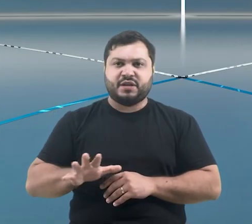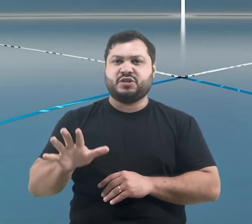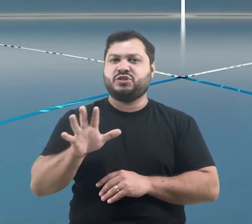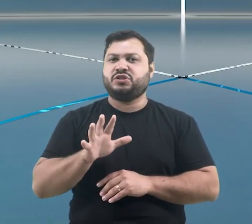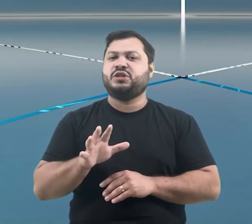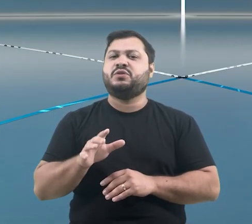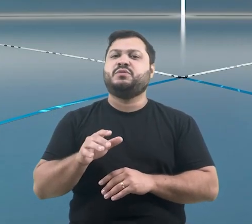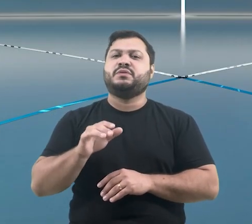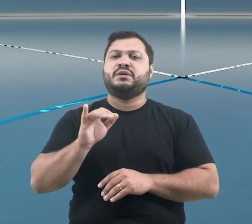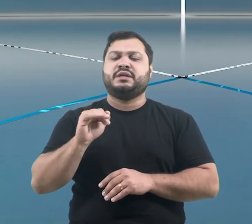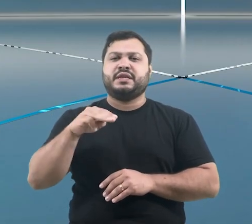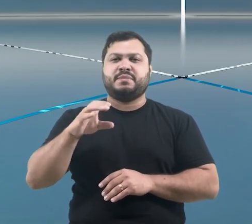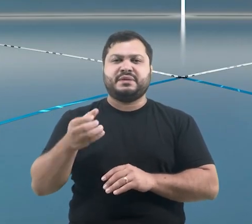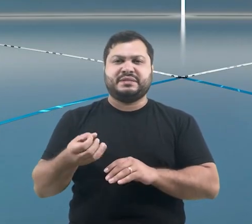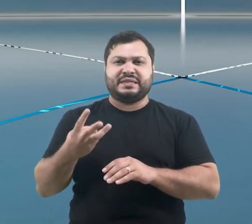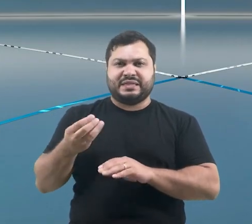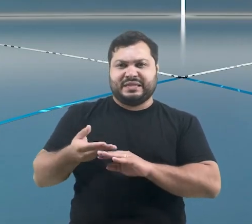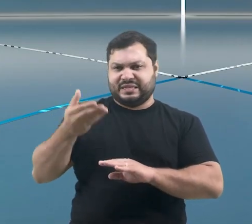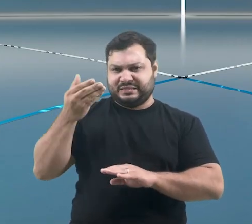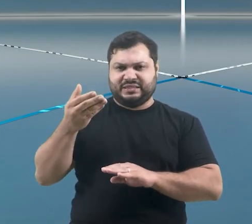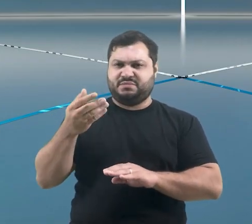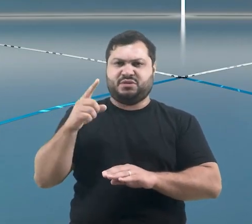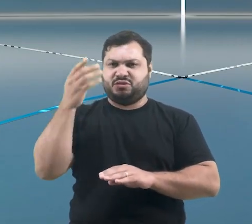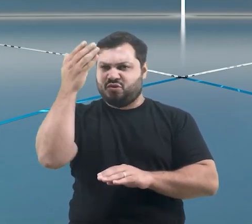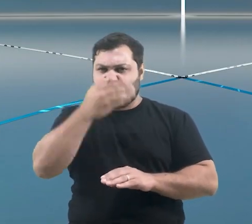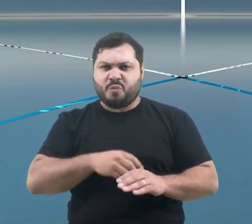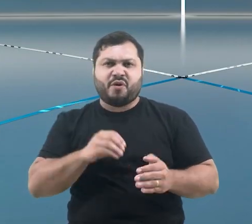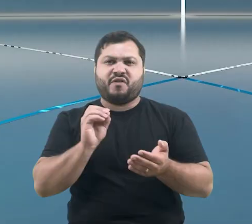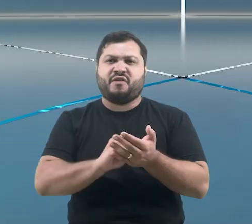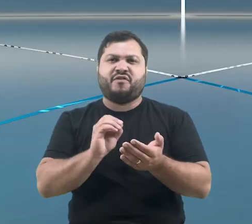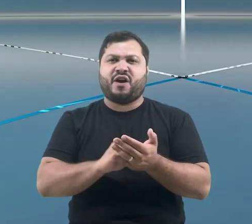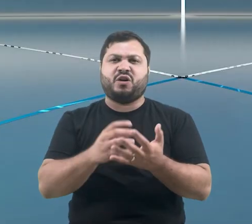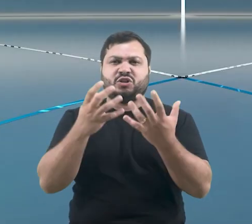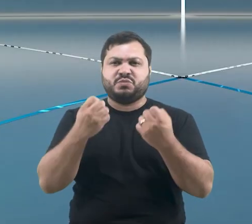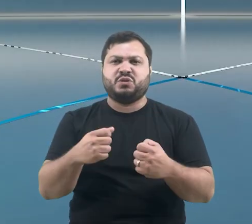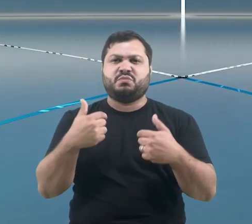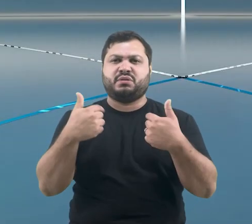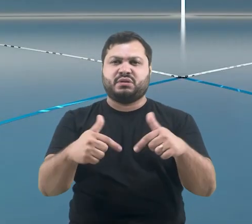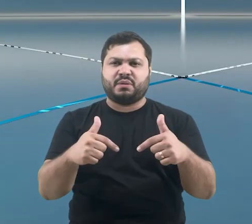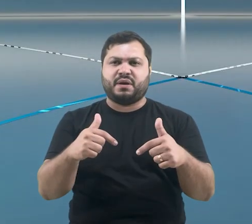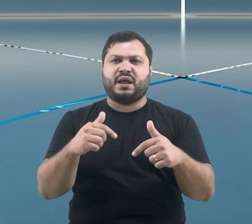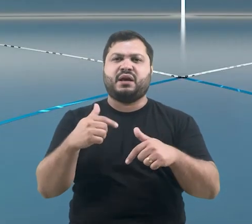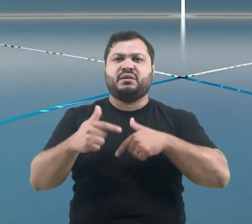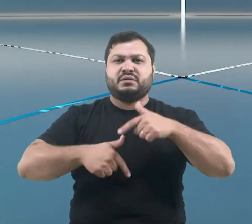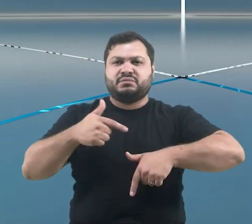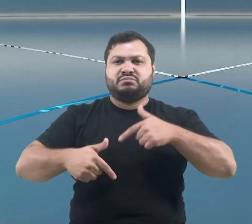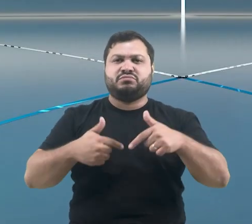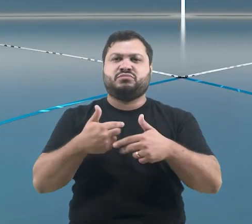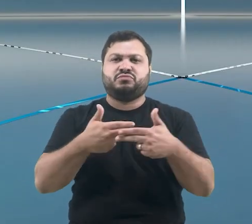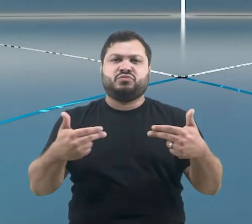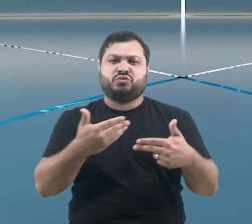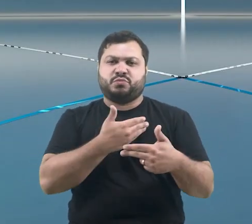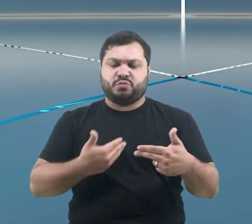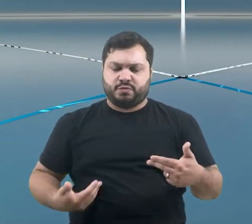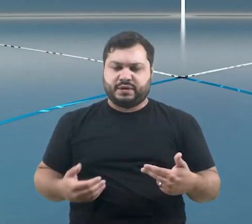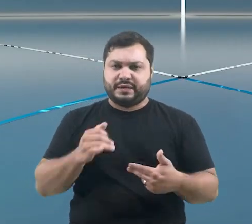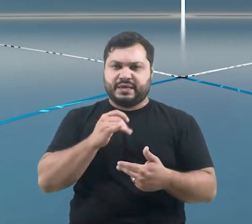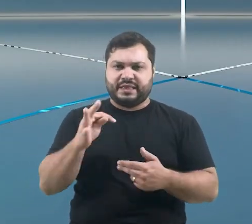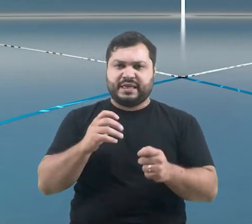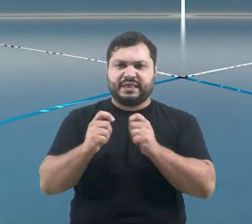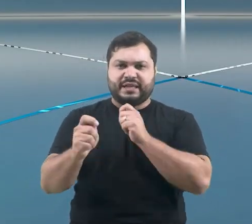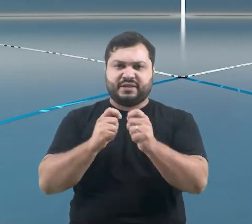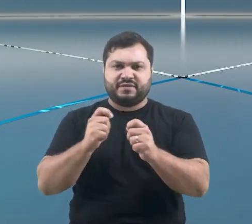TRF da primeira região e MC acima de 30, não comprova falta de aptidão para exercício de funções